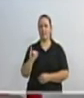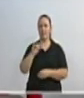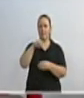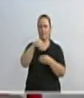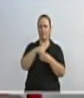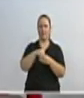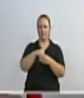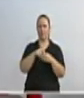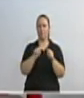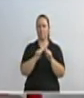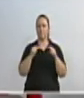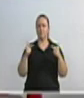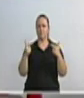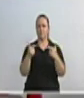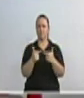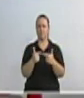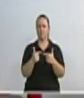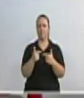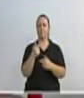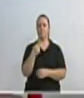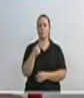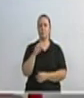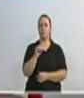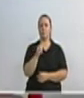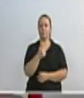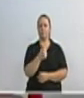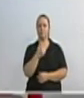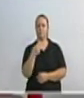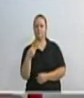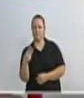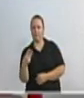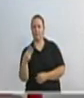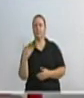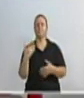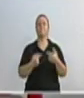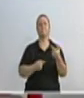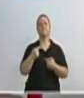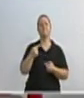de 2013, para discutir a situação da